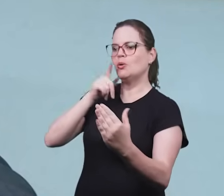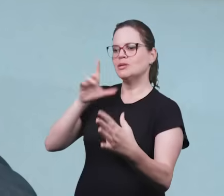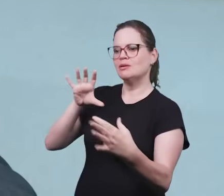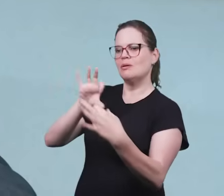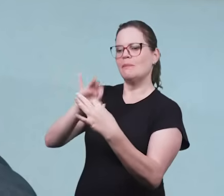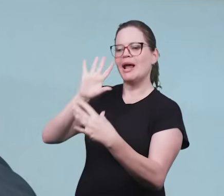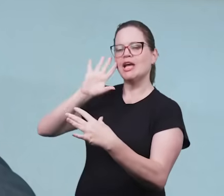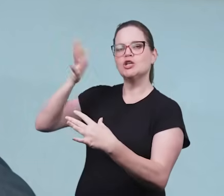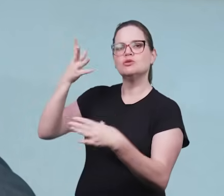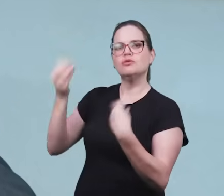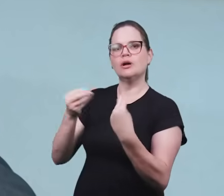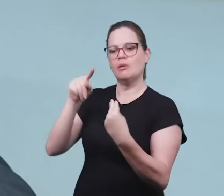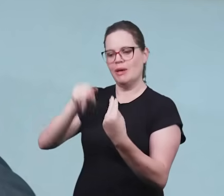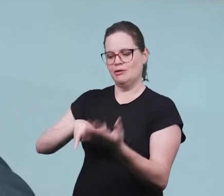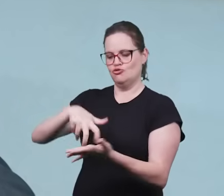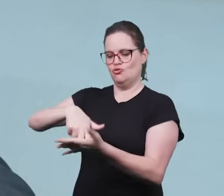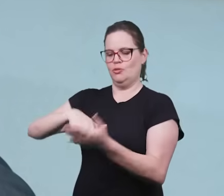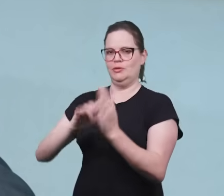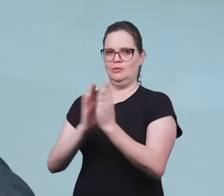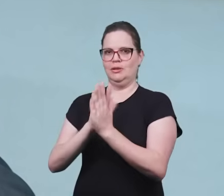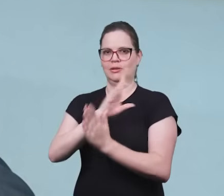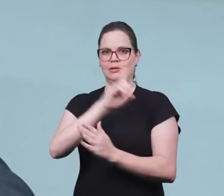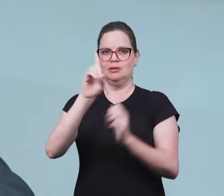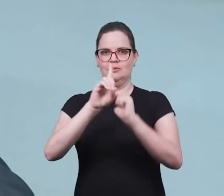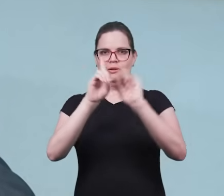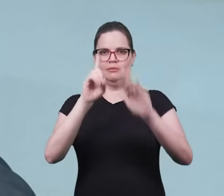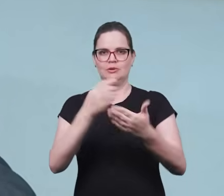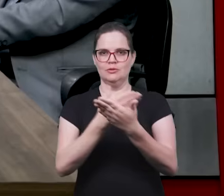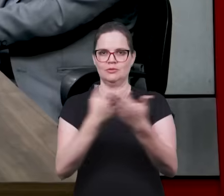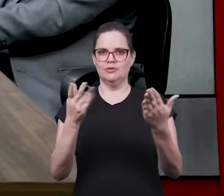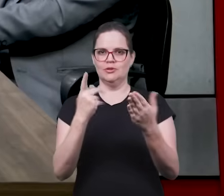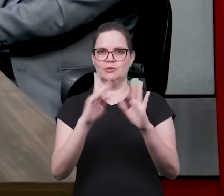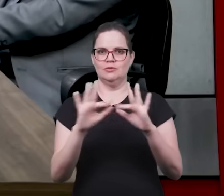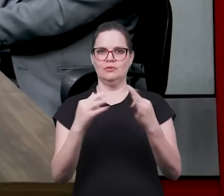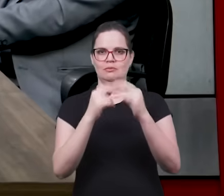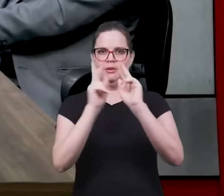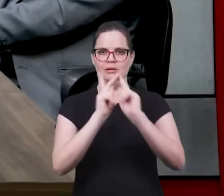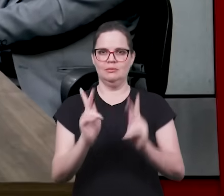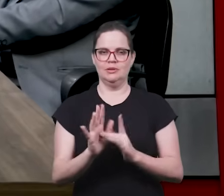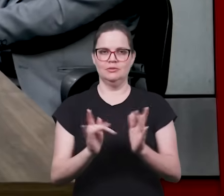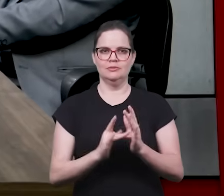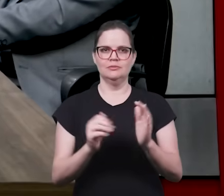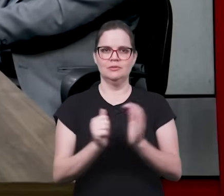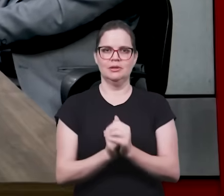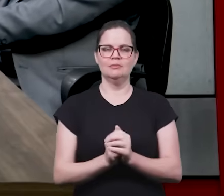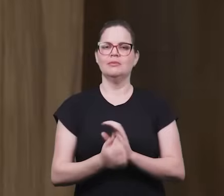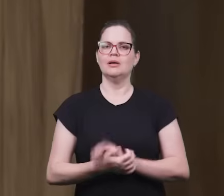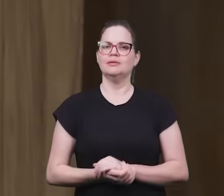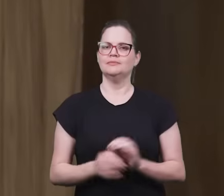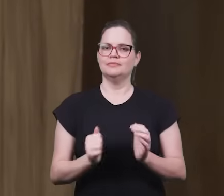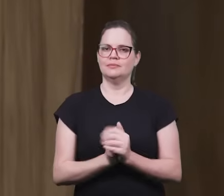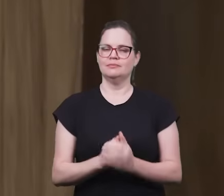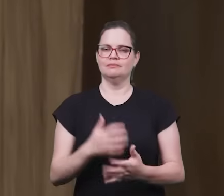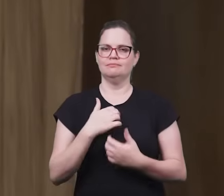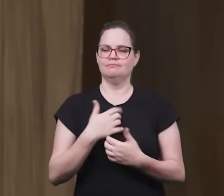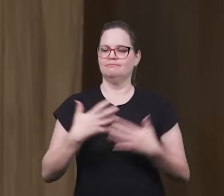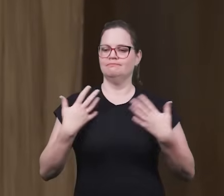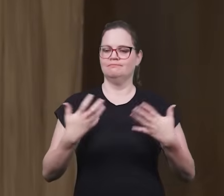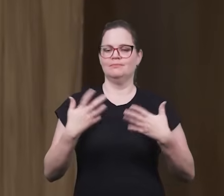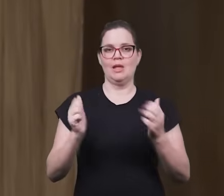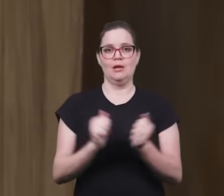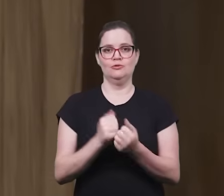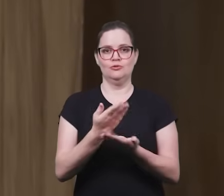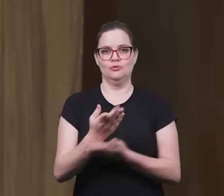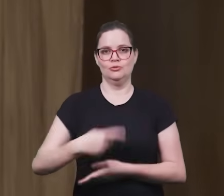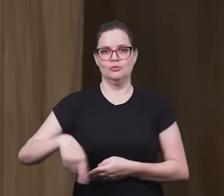Deus abençoe você e a sua família. A paz do Senhor. Tornieri. Amém, pastor Juliano. Foi uma alegria estar mais uma